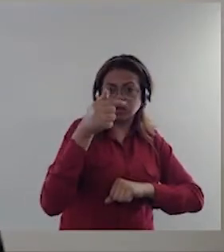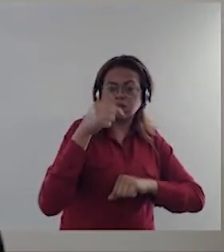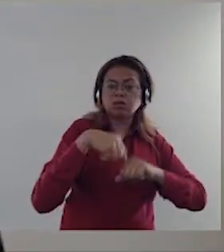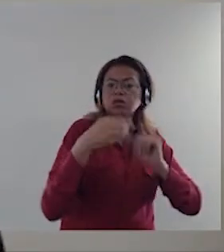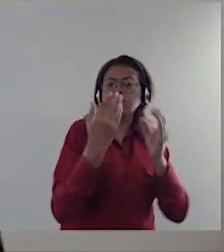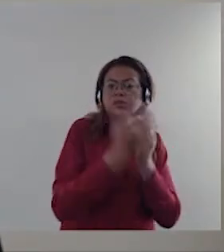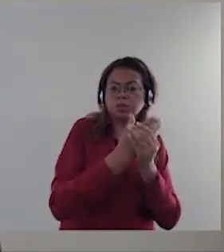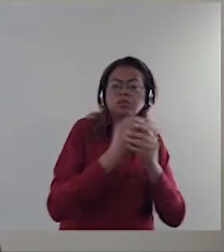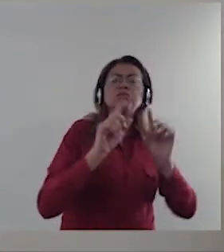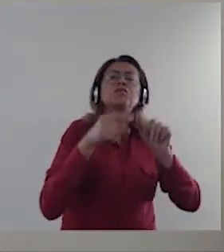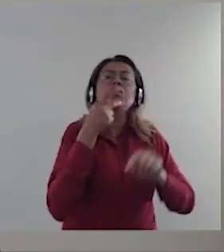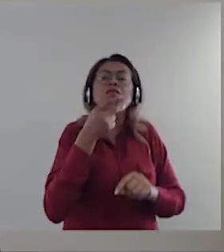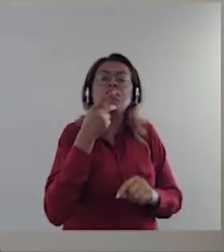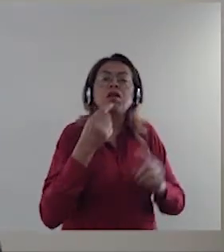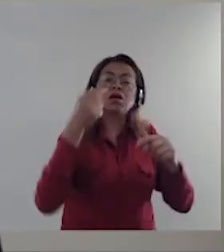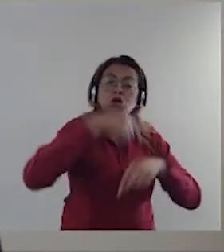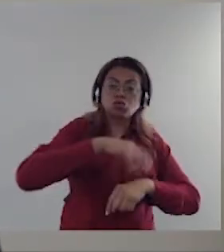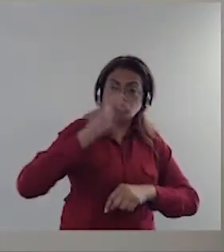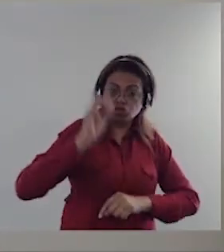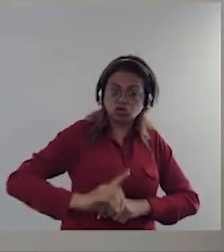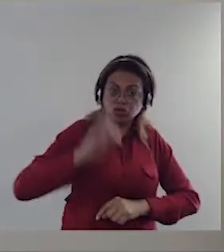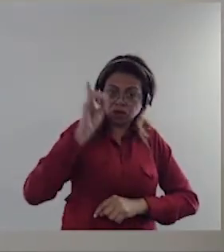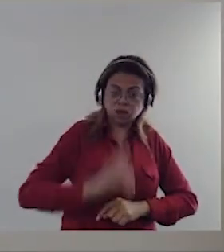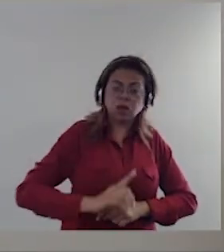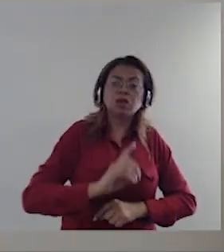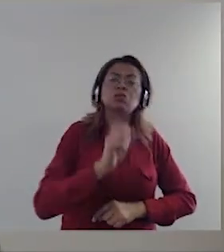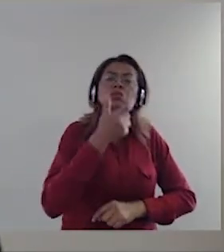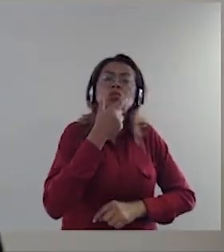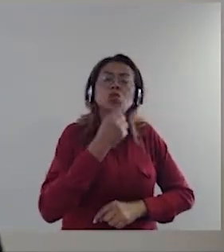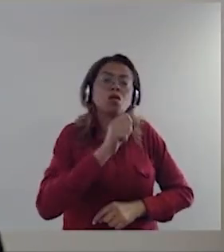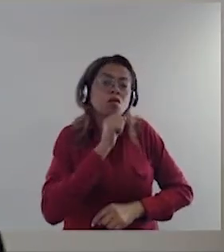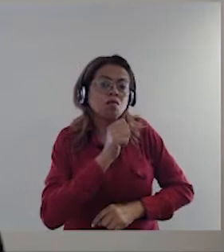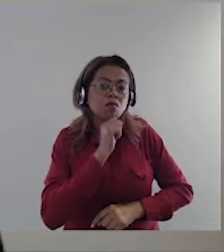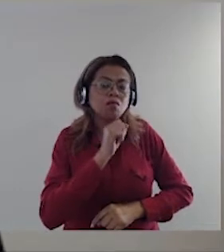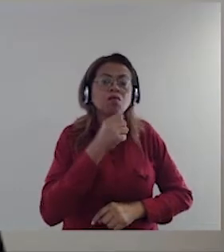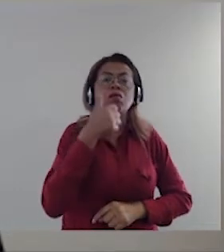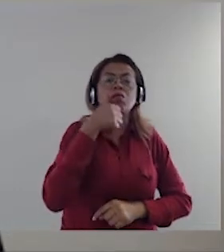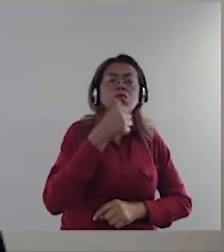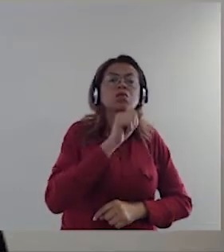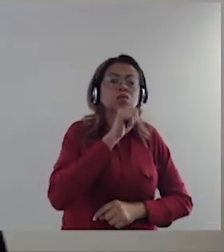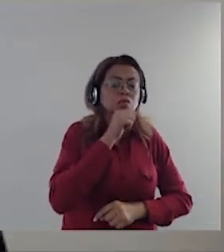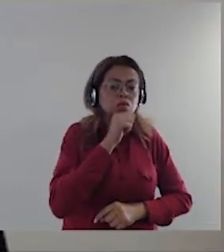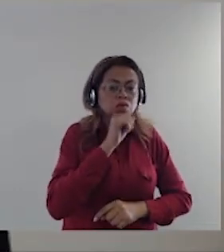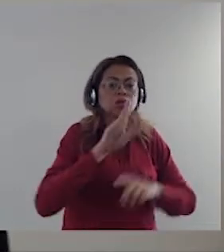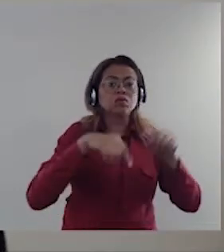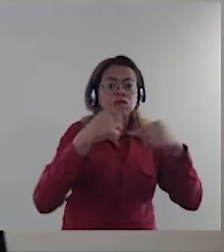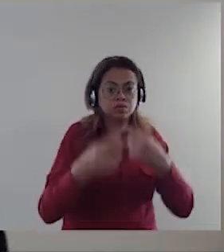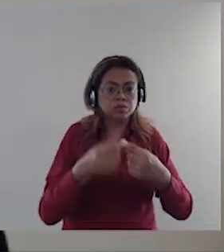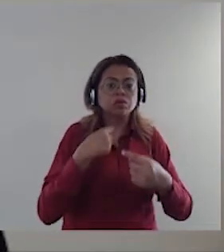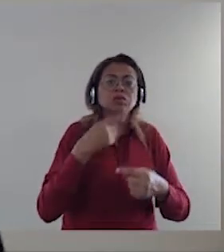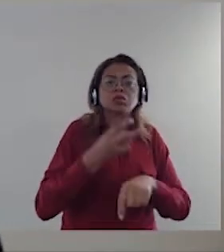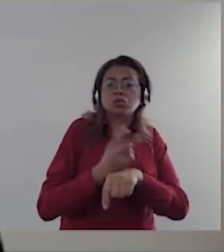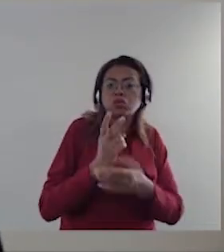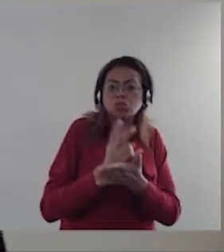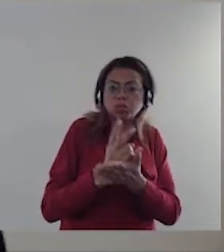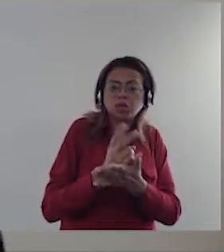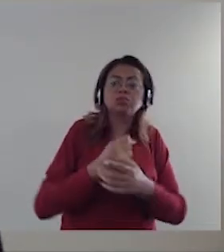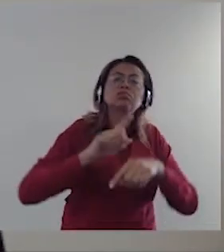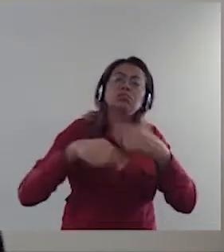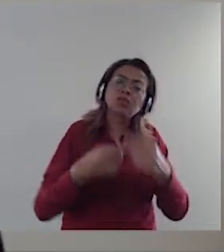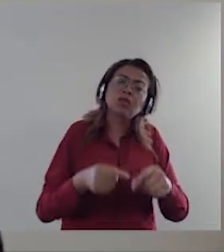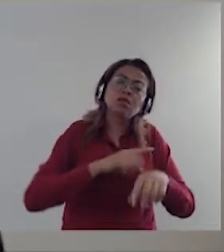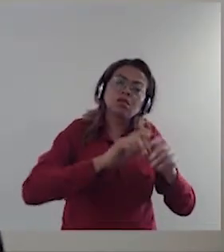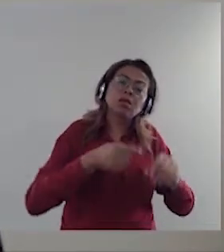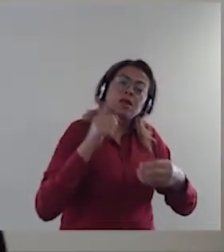se dizia que o direito de visita dos avós idosos ou em condição de vulnerabilidade ou de demais parentes nas mesmas condições será exercido